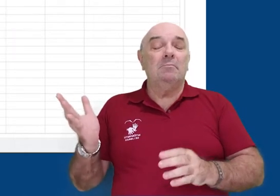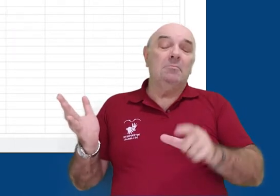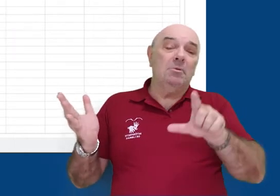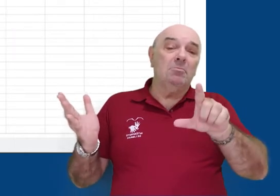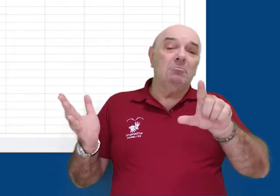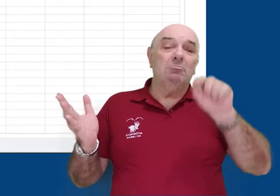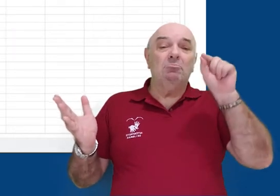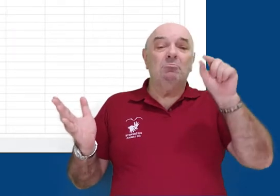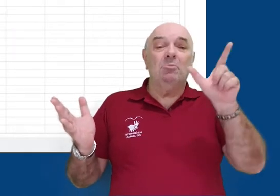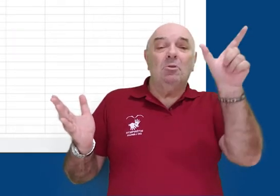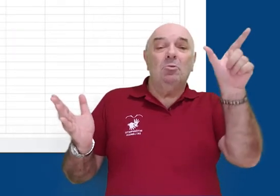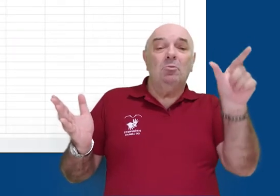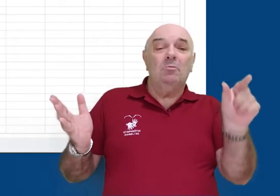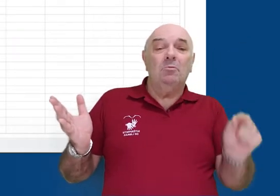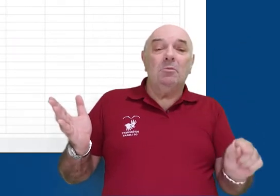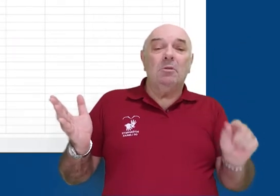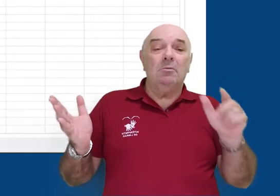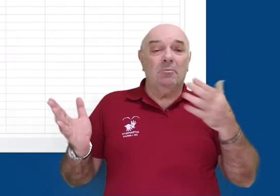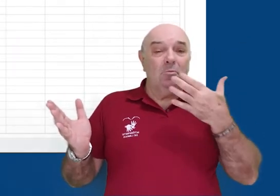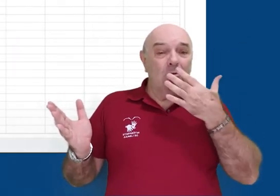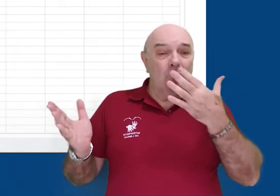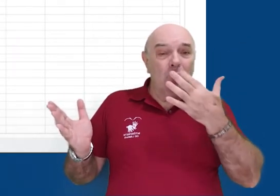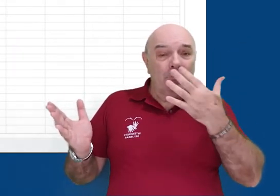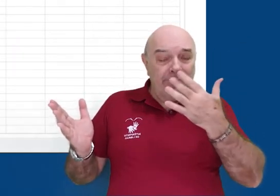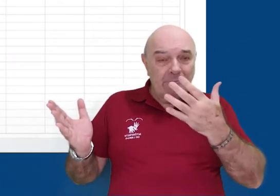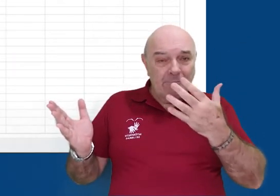nós podemos filtrar por cores